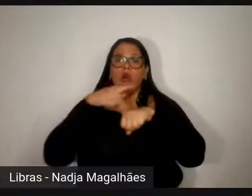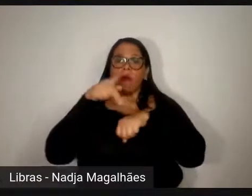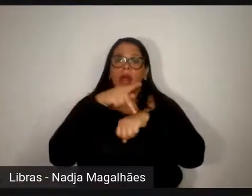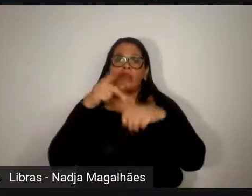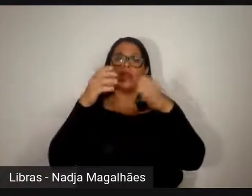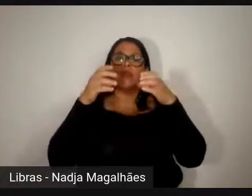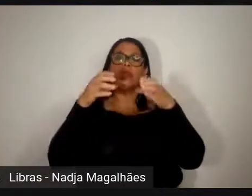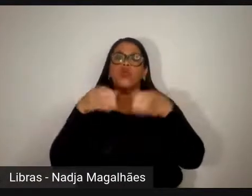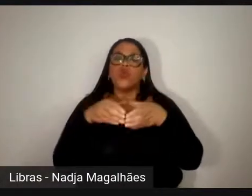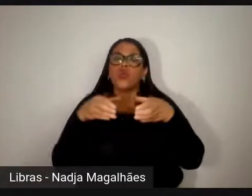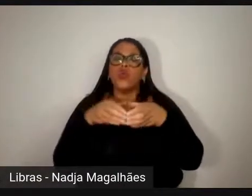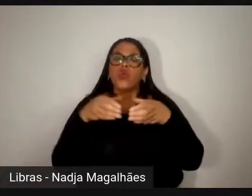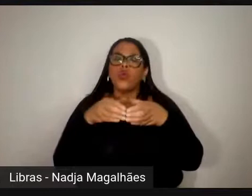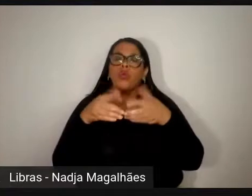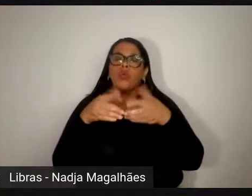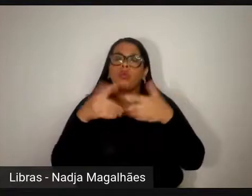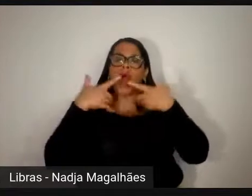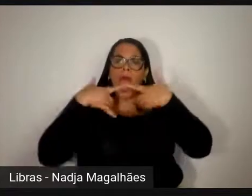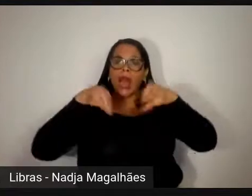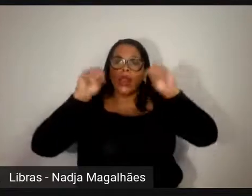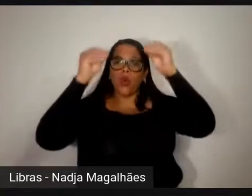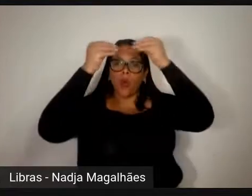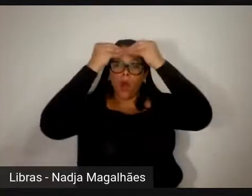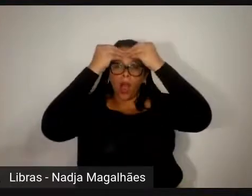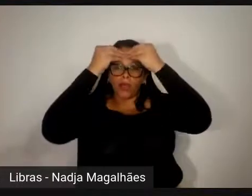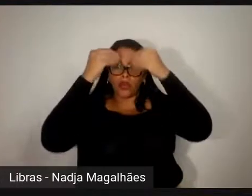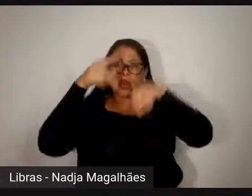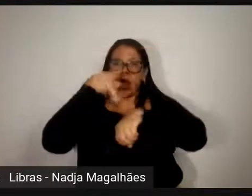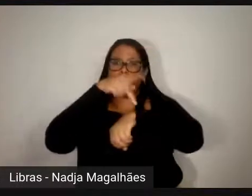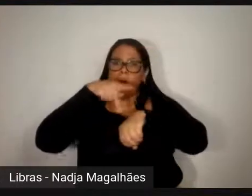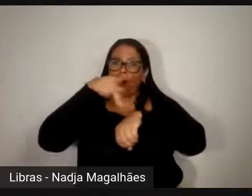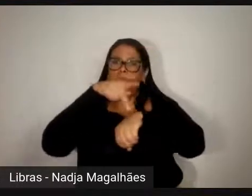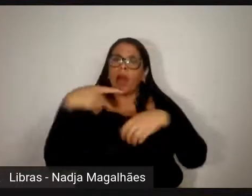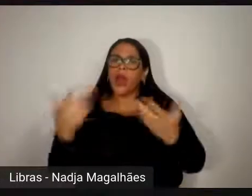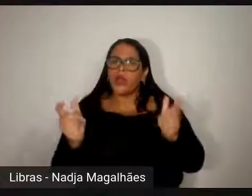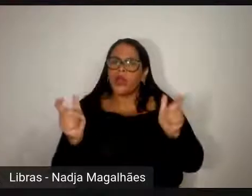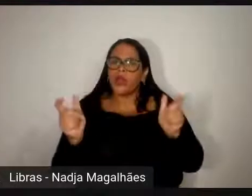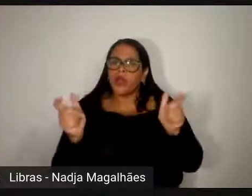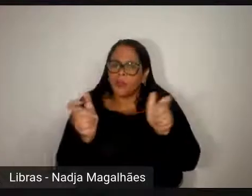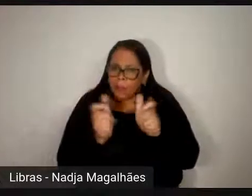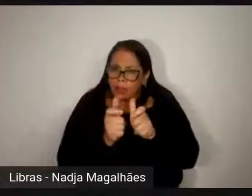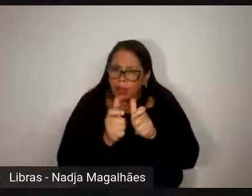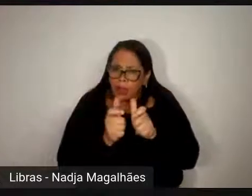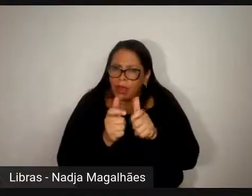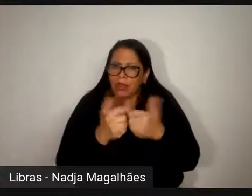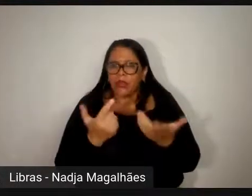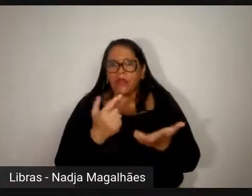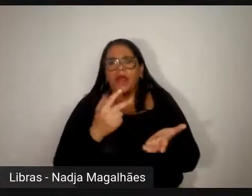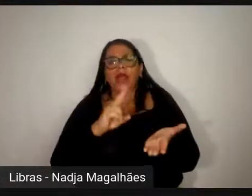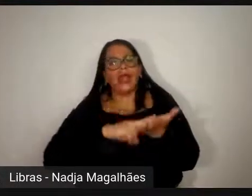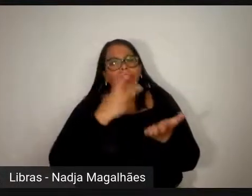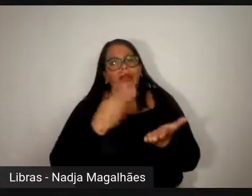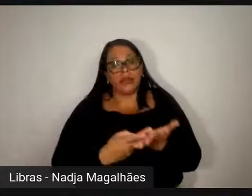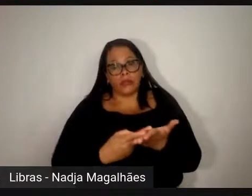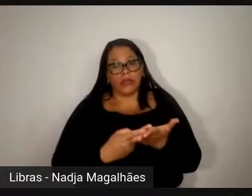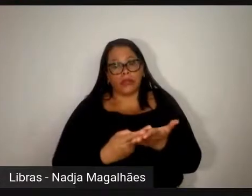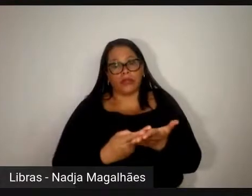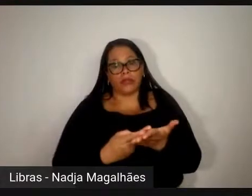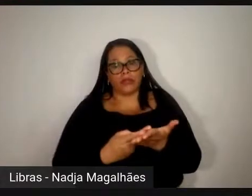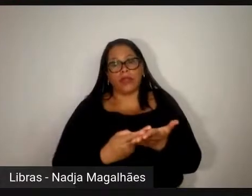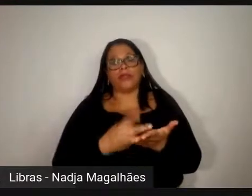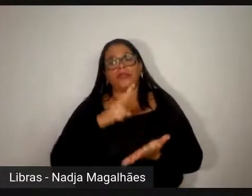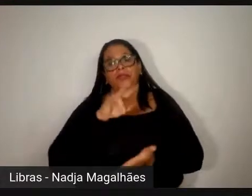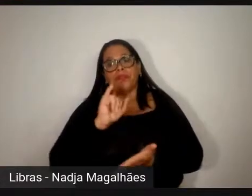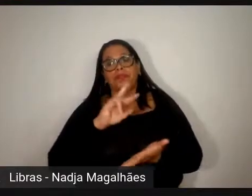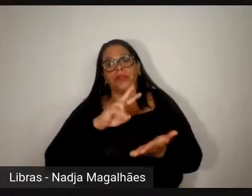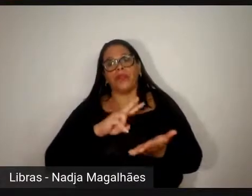grupo que utiliza essa linguagem? É um grupo pequeno, né? Quais são esses países que fazem essa tradução? Que